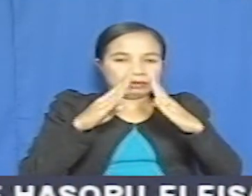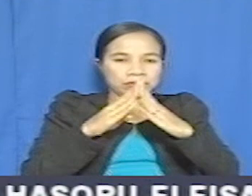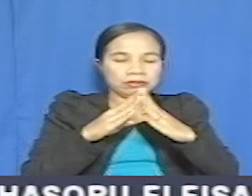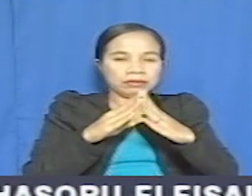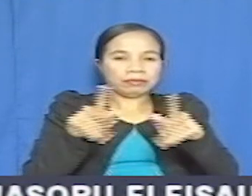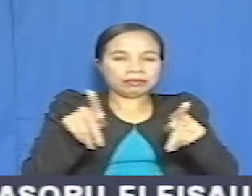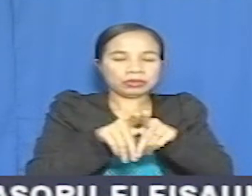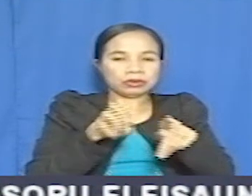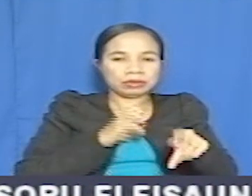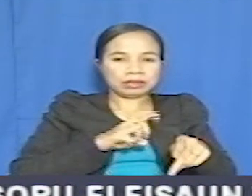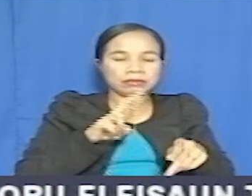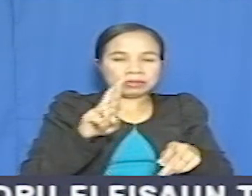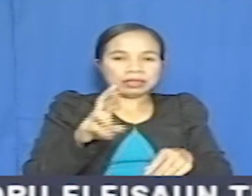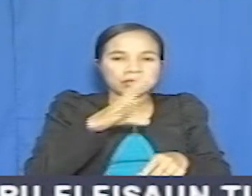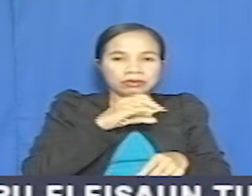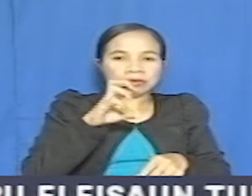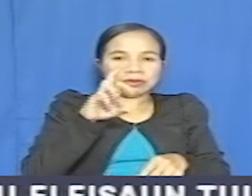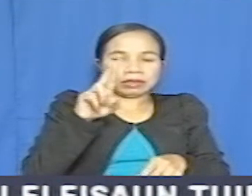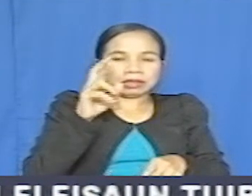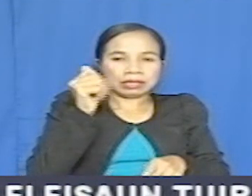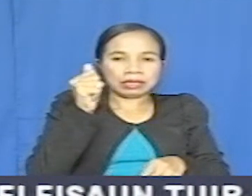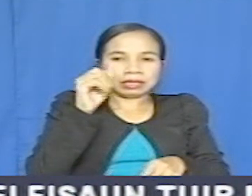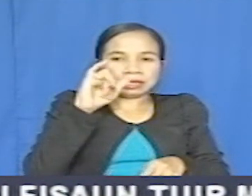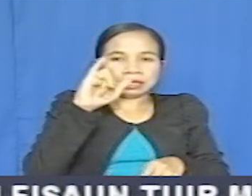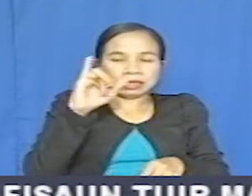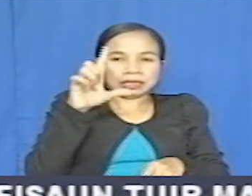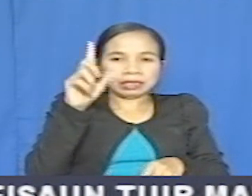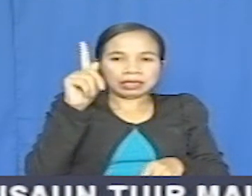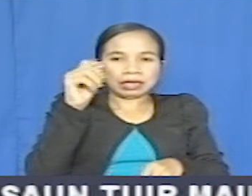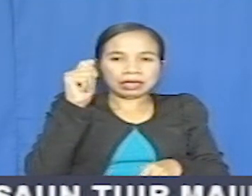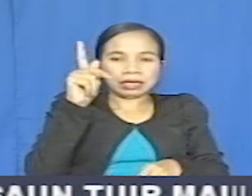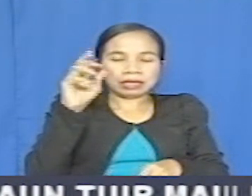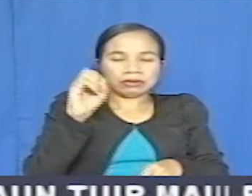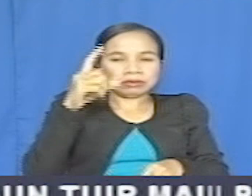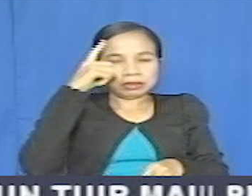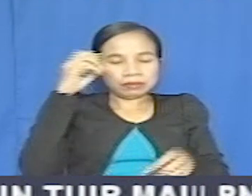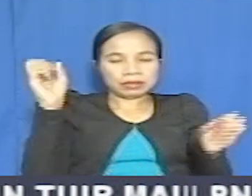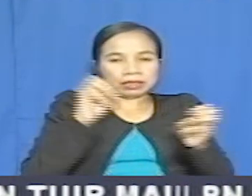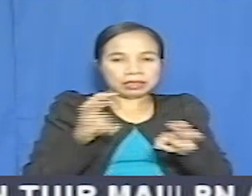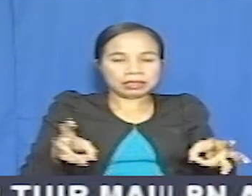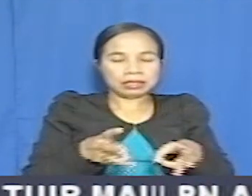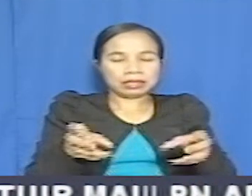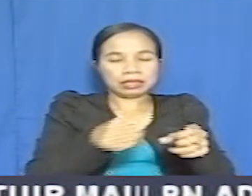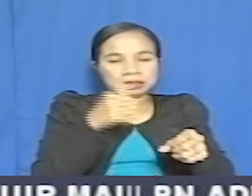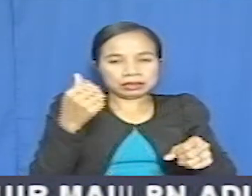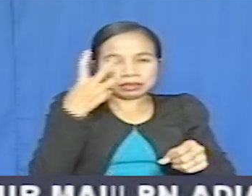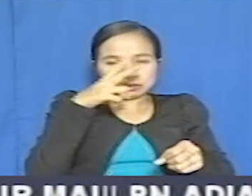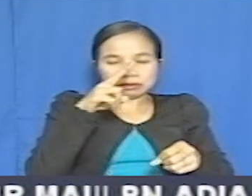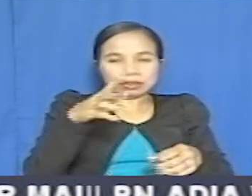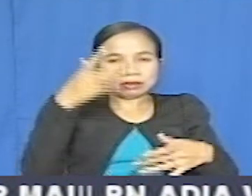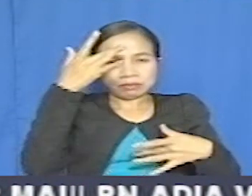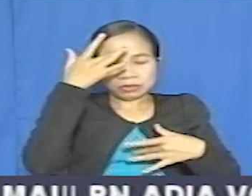posto Railaco, também lá ia da Lanceluco, para Itatu controla